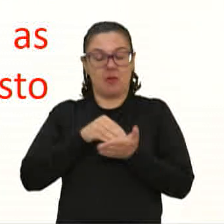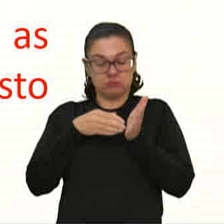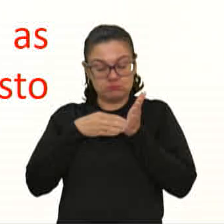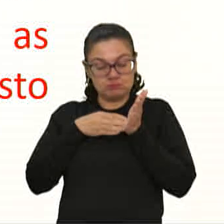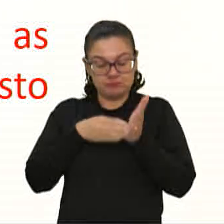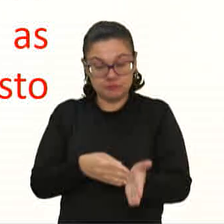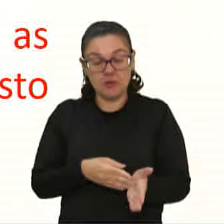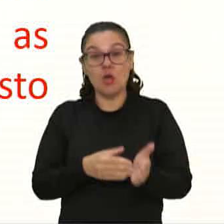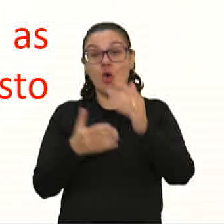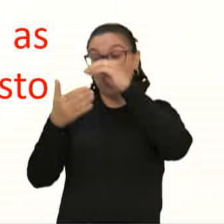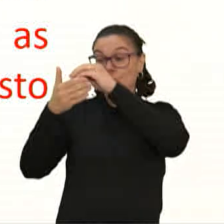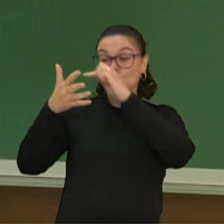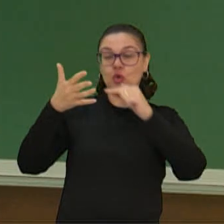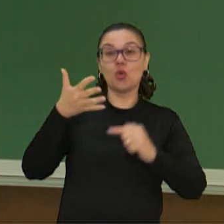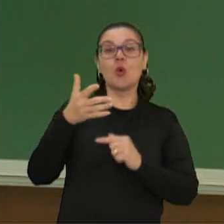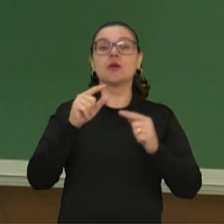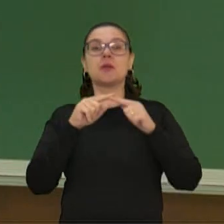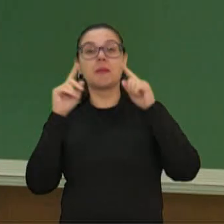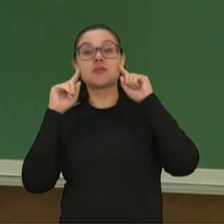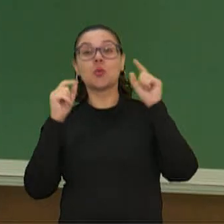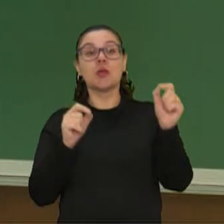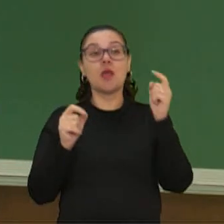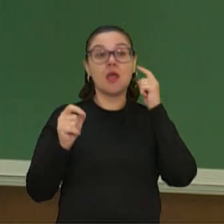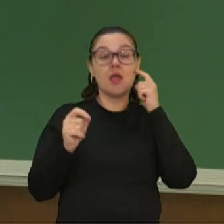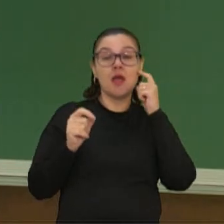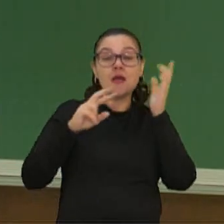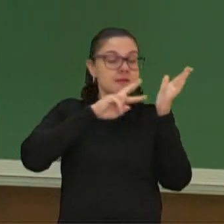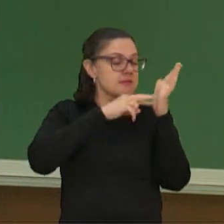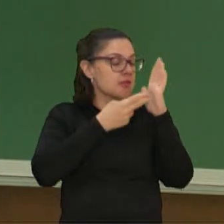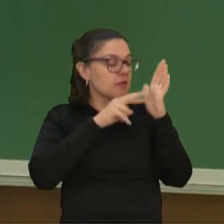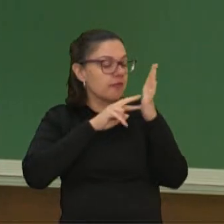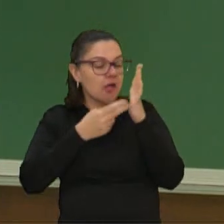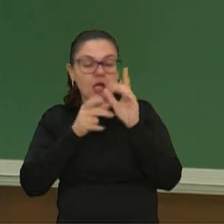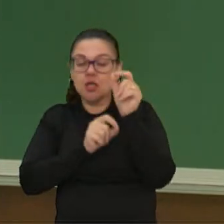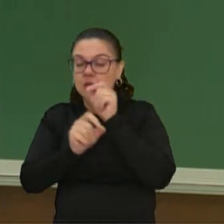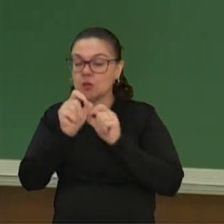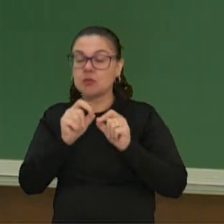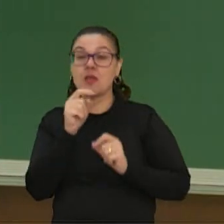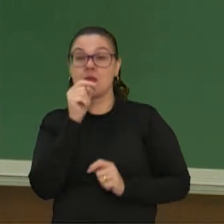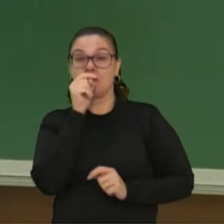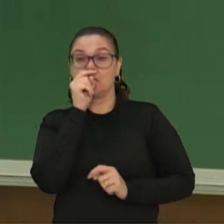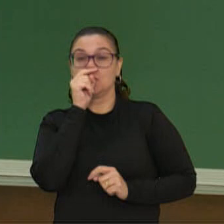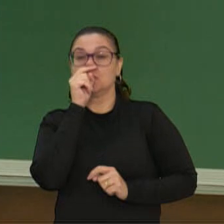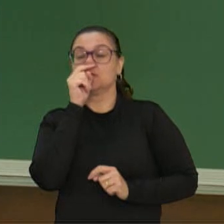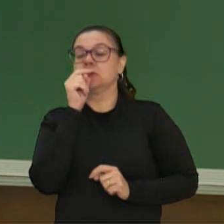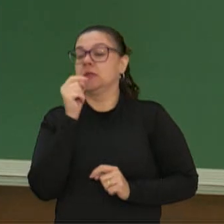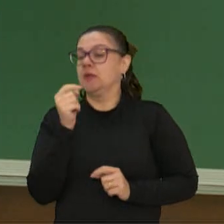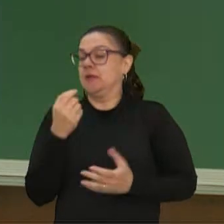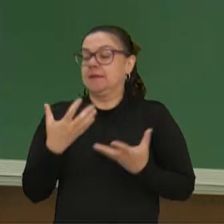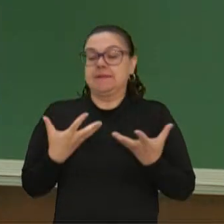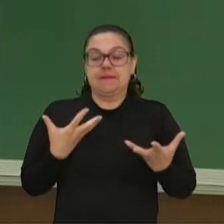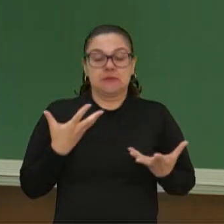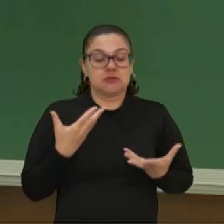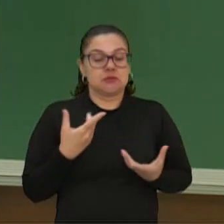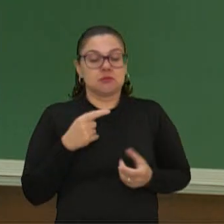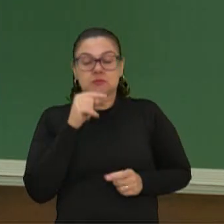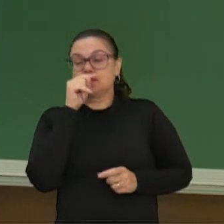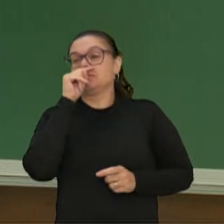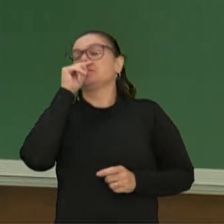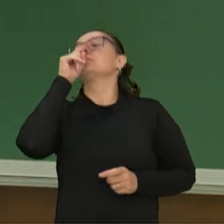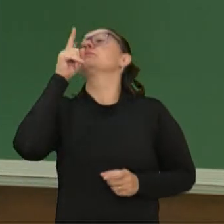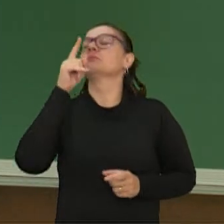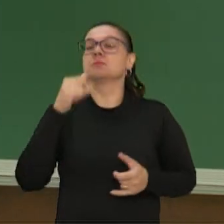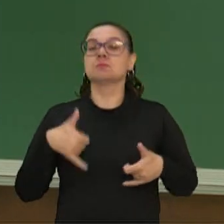fictício, remontam ao campo semântico, campo do significado da arrogância, da